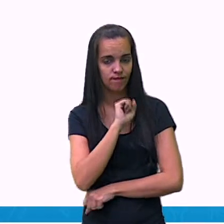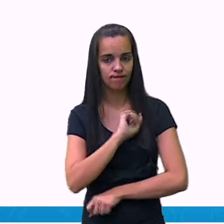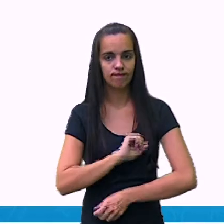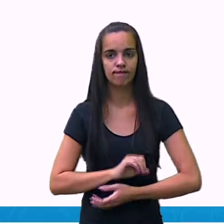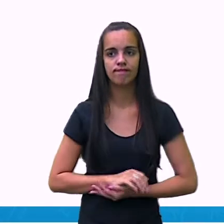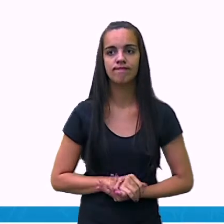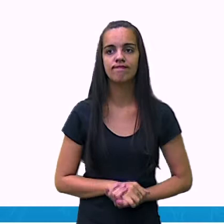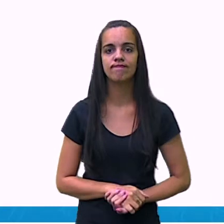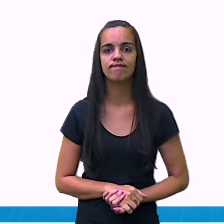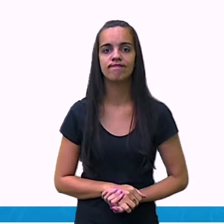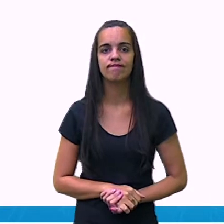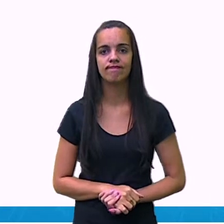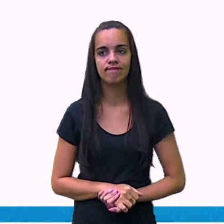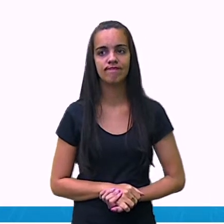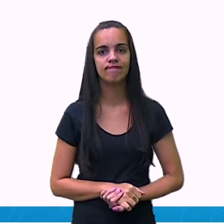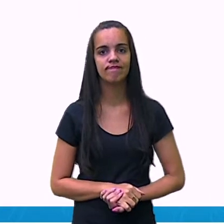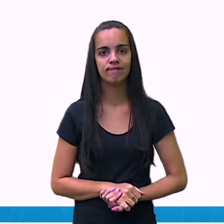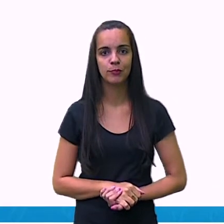vovó.